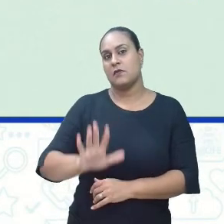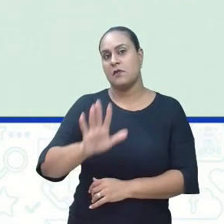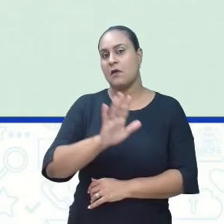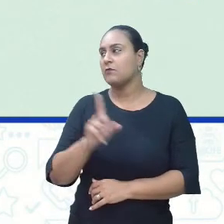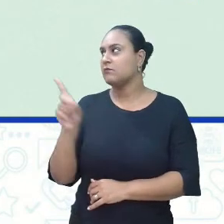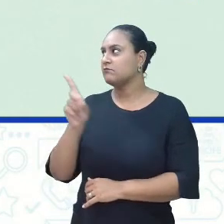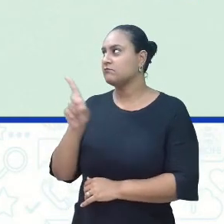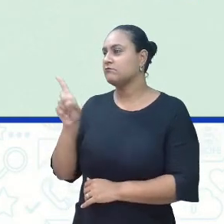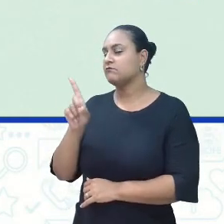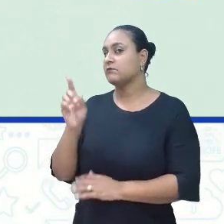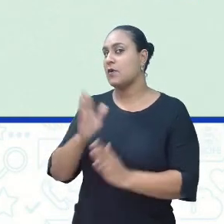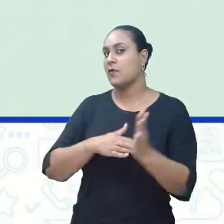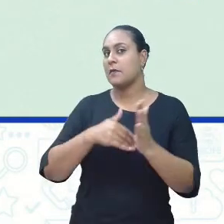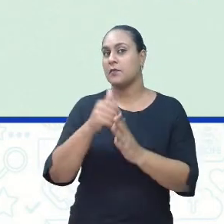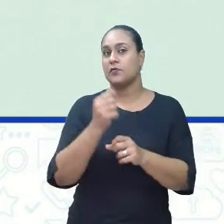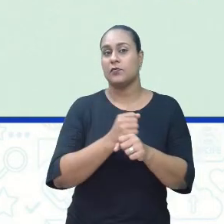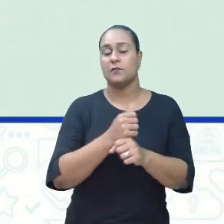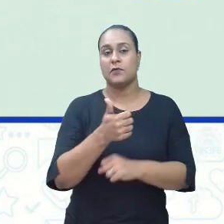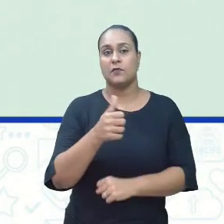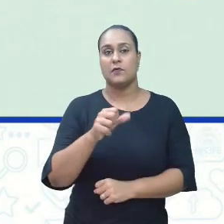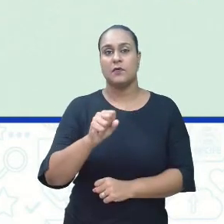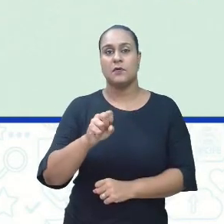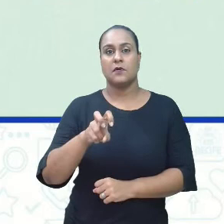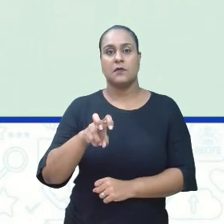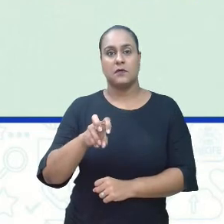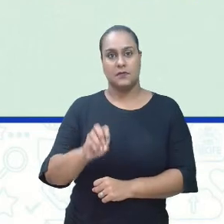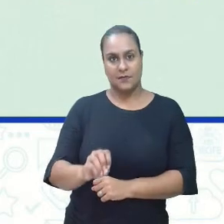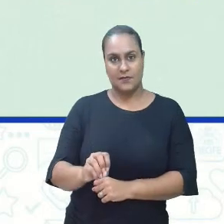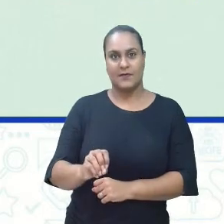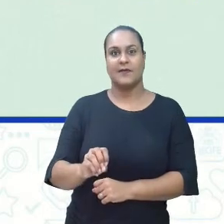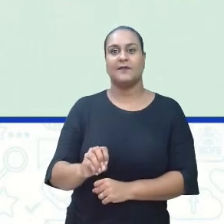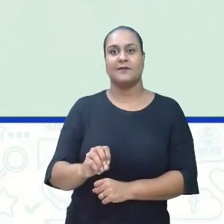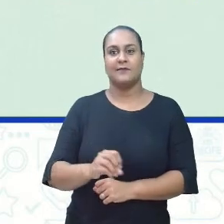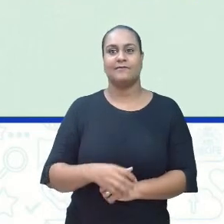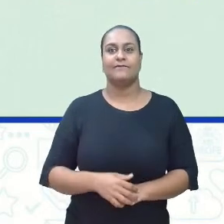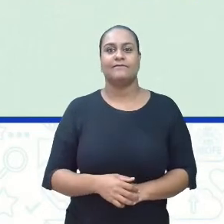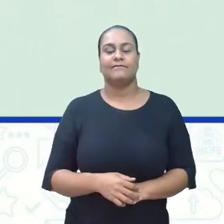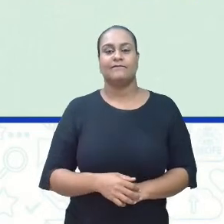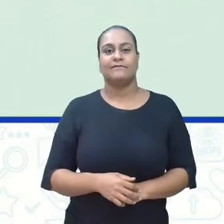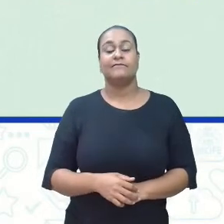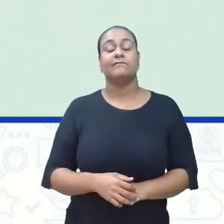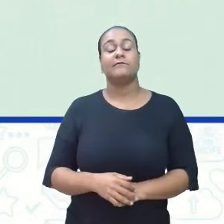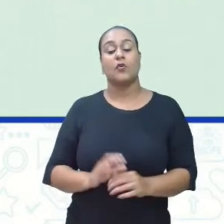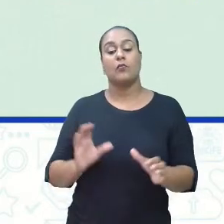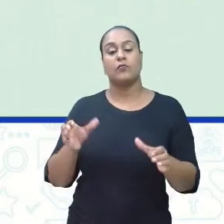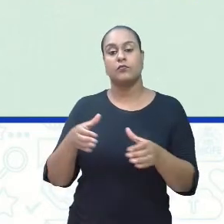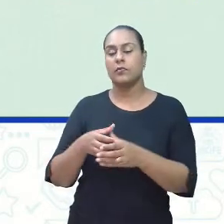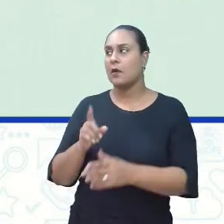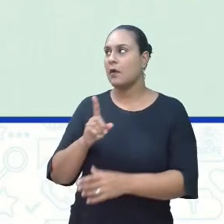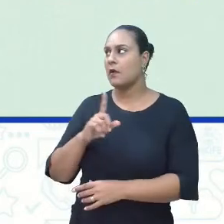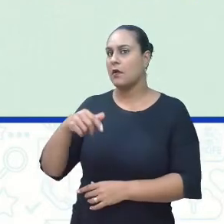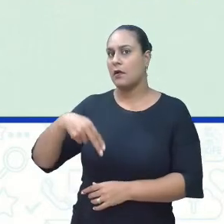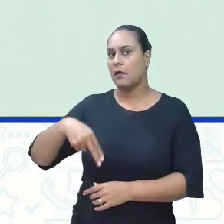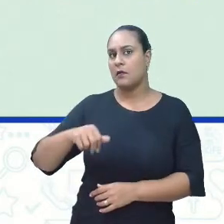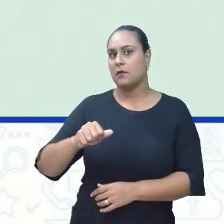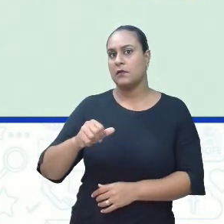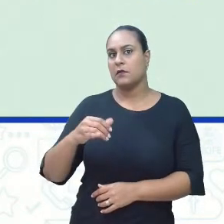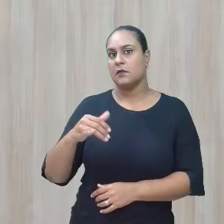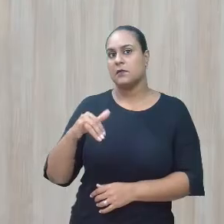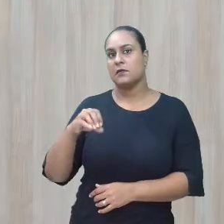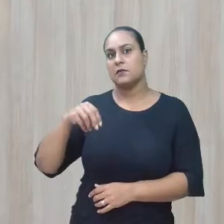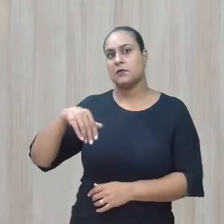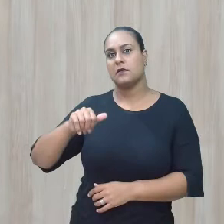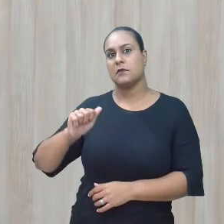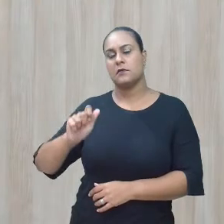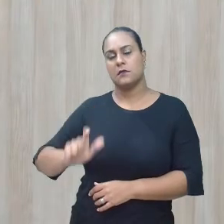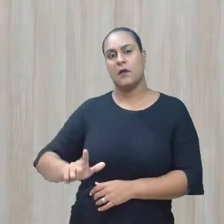uma pintura de 1850, tá certo? E aí, essa Guarda Nacional, ela teve um papel, gente. Veja só, a gente